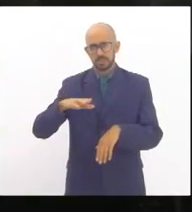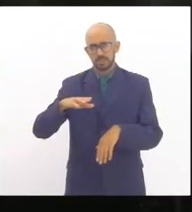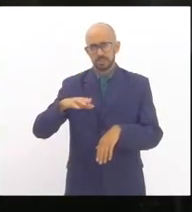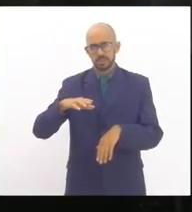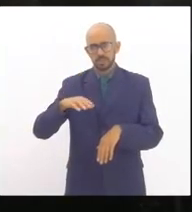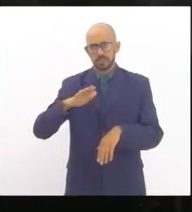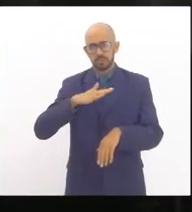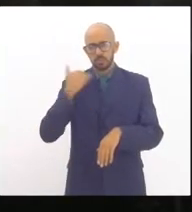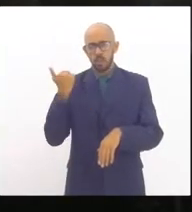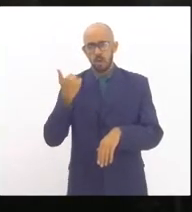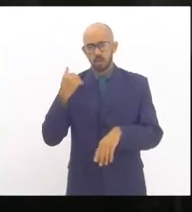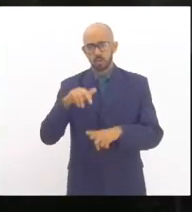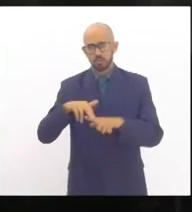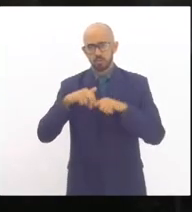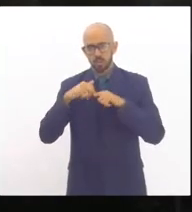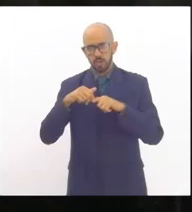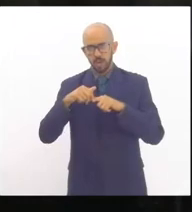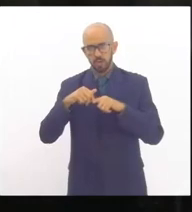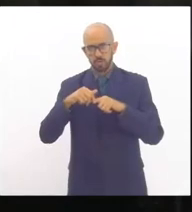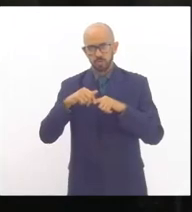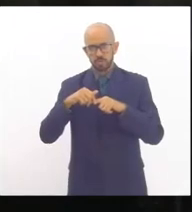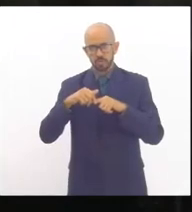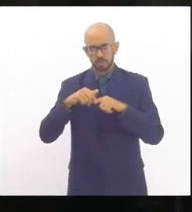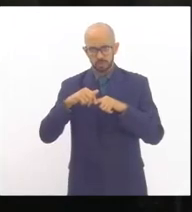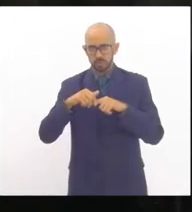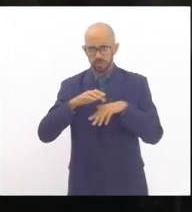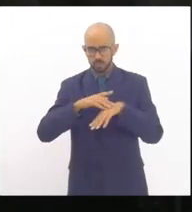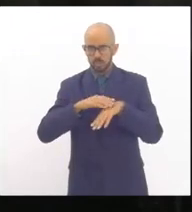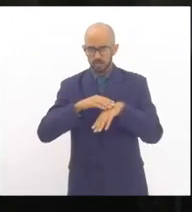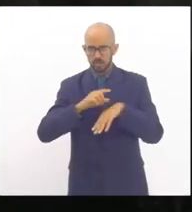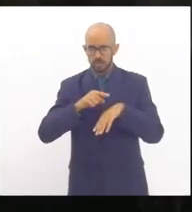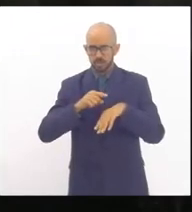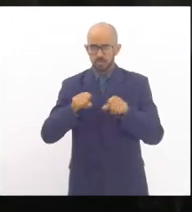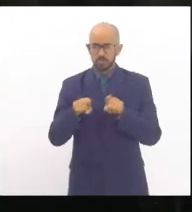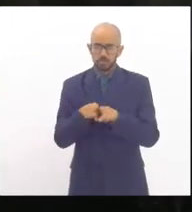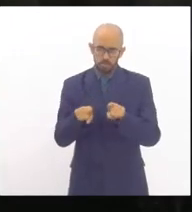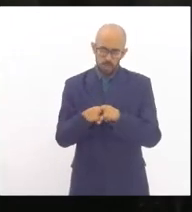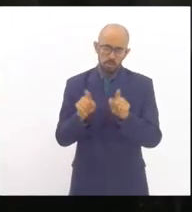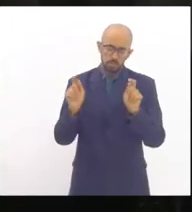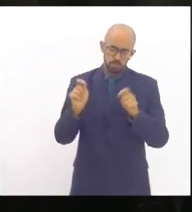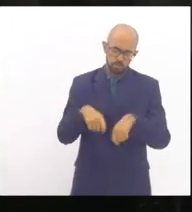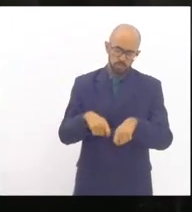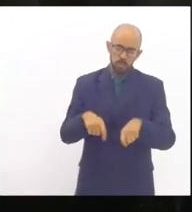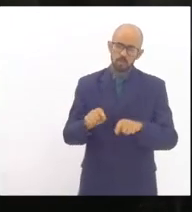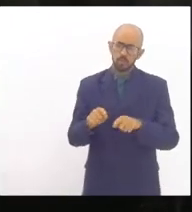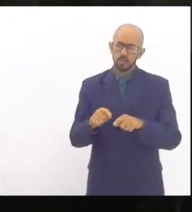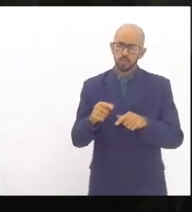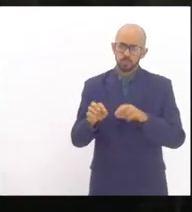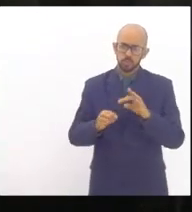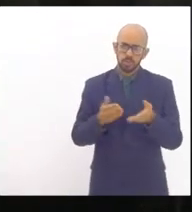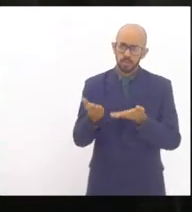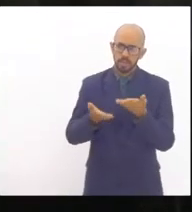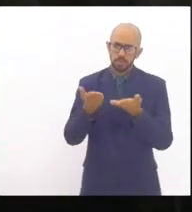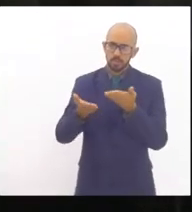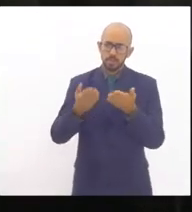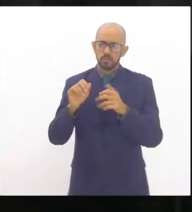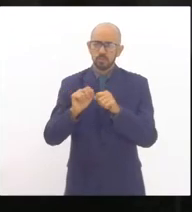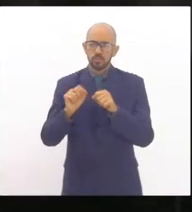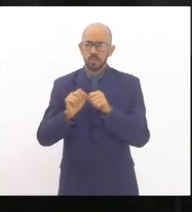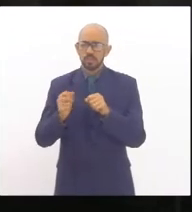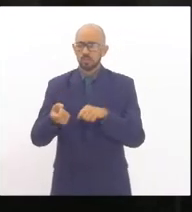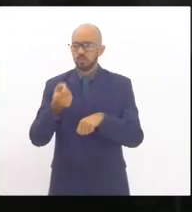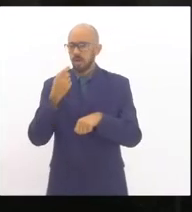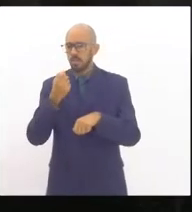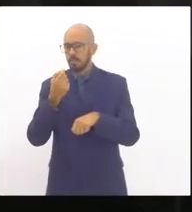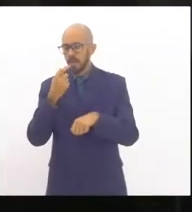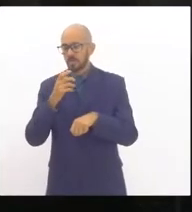taxa de mortalidade e que é possível que o tratamento seja feito através de um medicamento